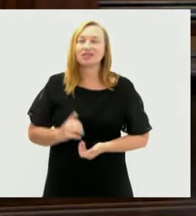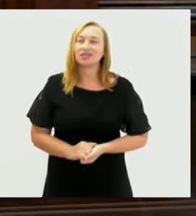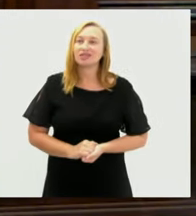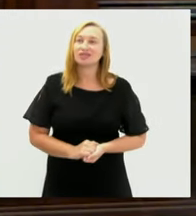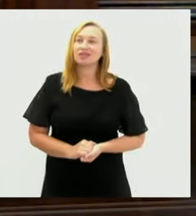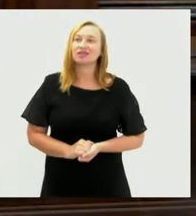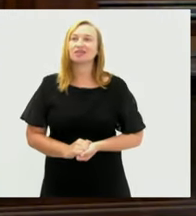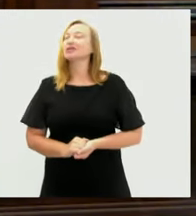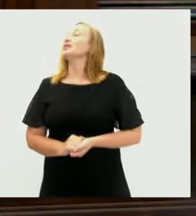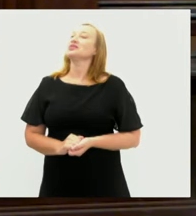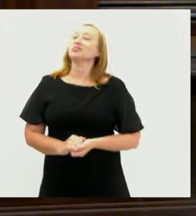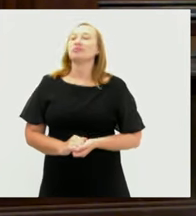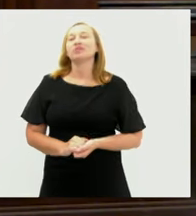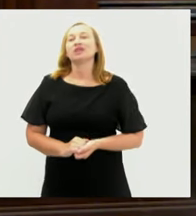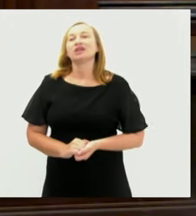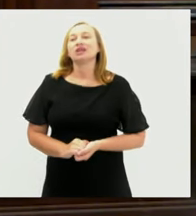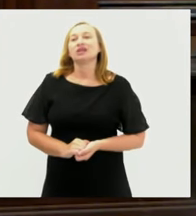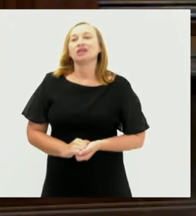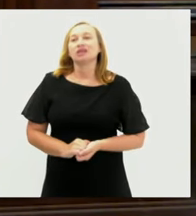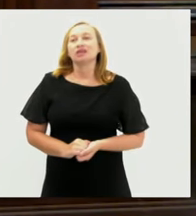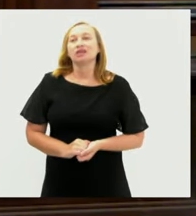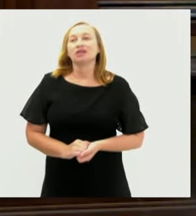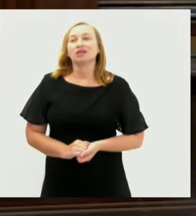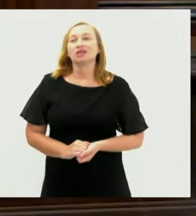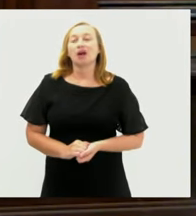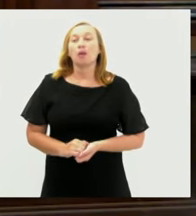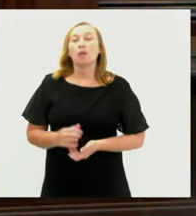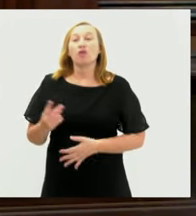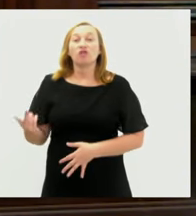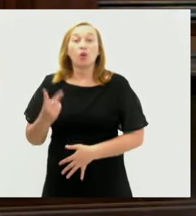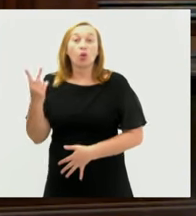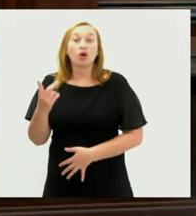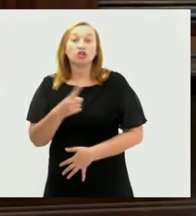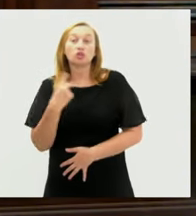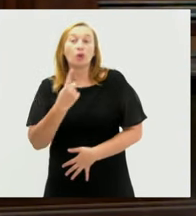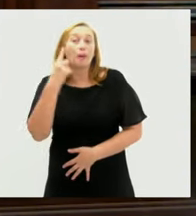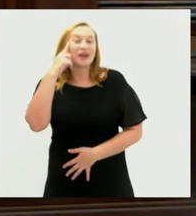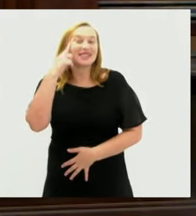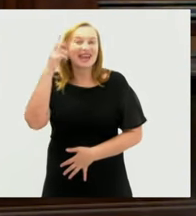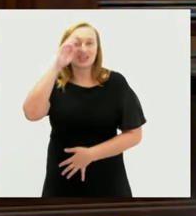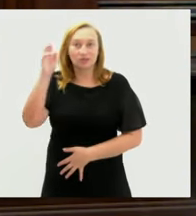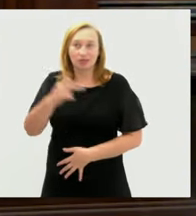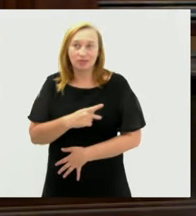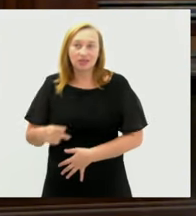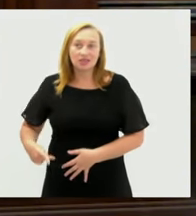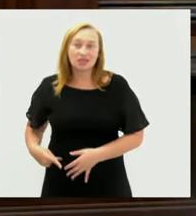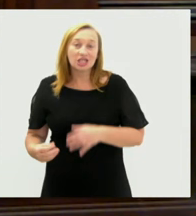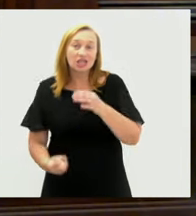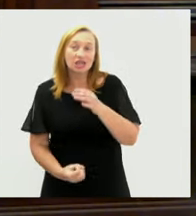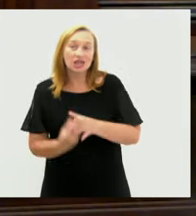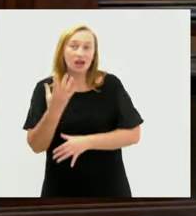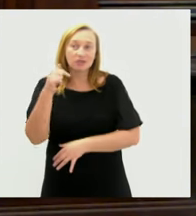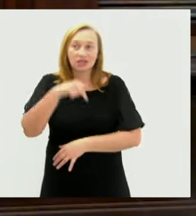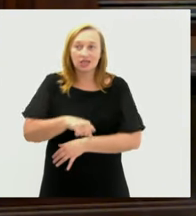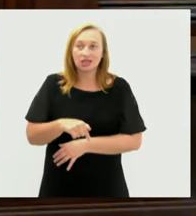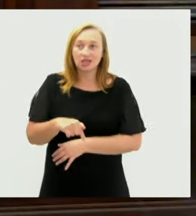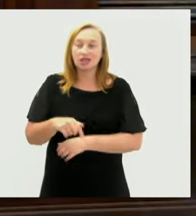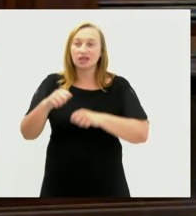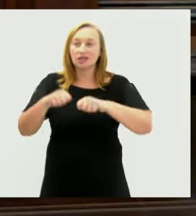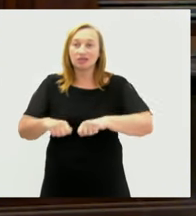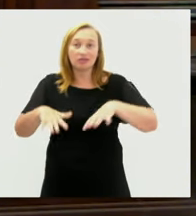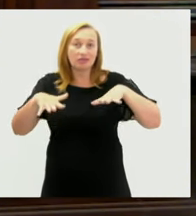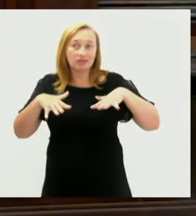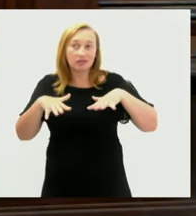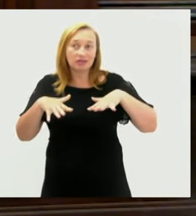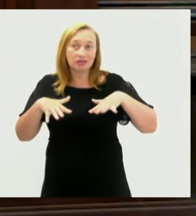essa pauta. Então, vale até para a gente pensar, senhora Presidenta, em construirmos aqui na Assembleia Legislativa